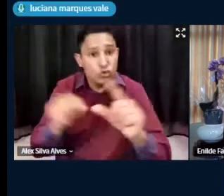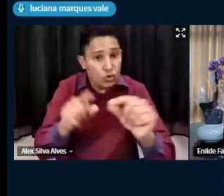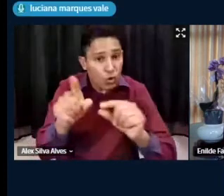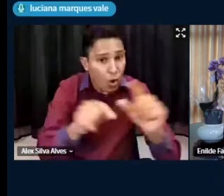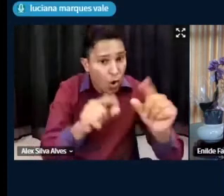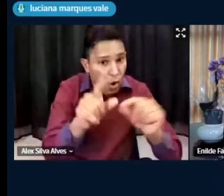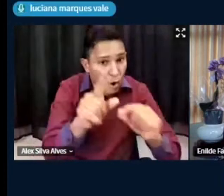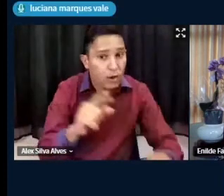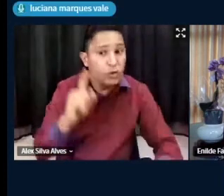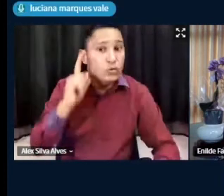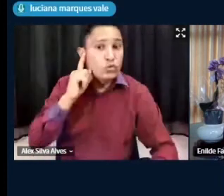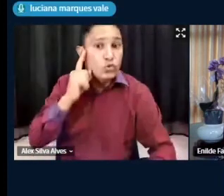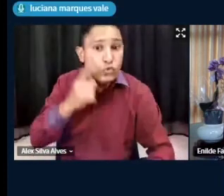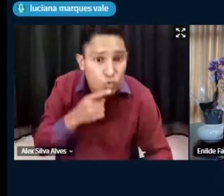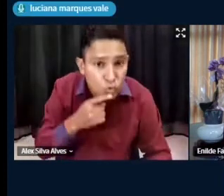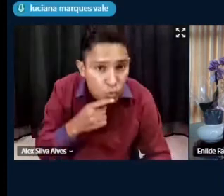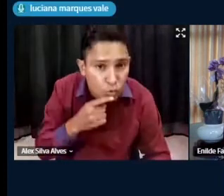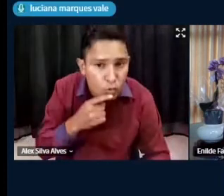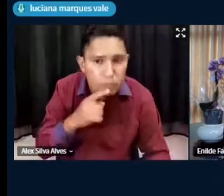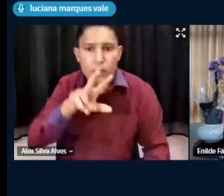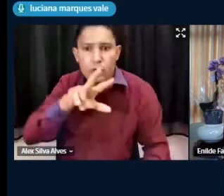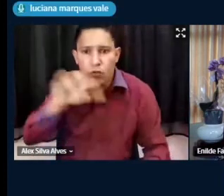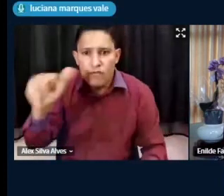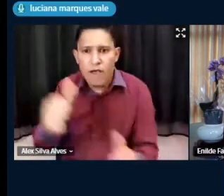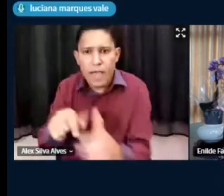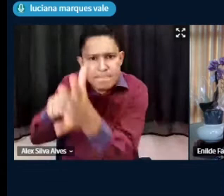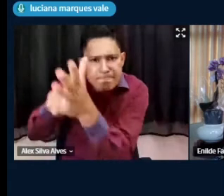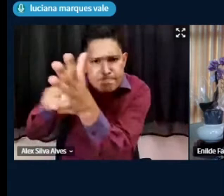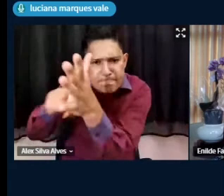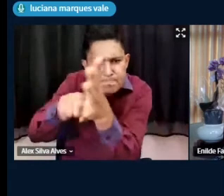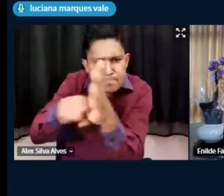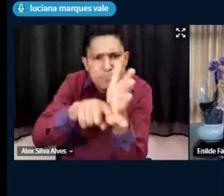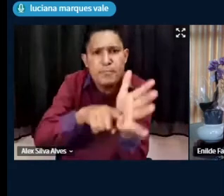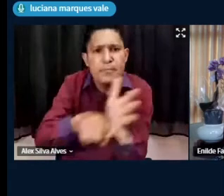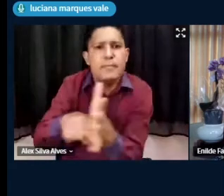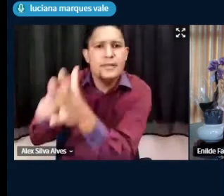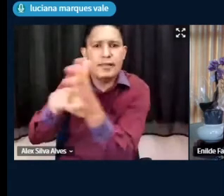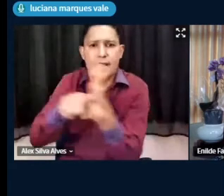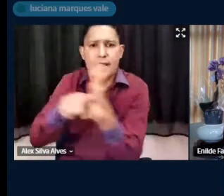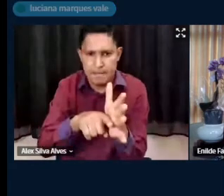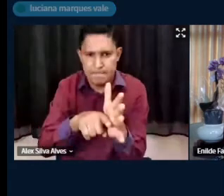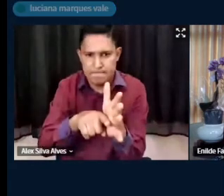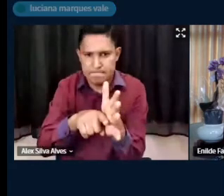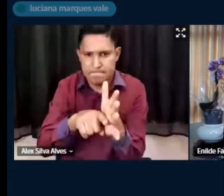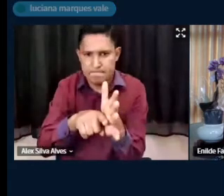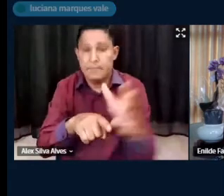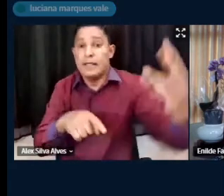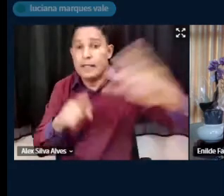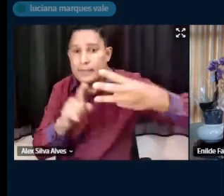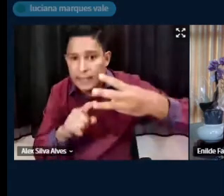O segundo, a escolha dos sujeitos surdos a serem pesquisados.